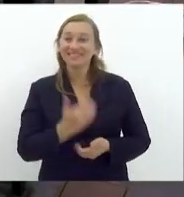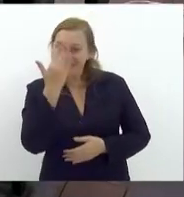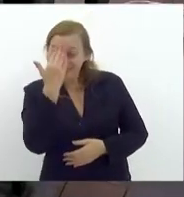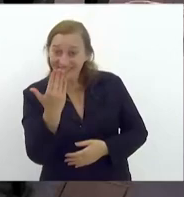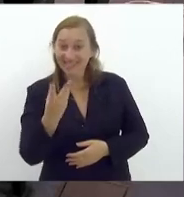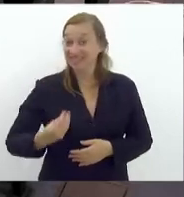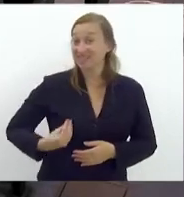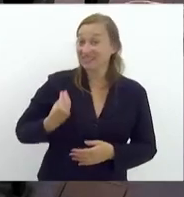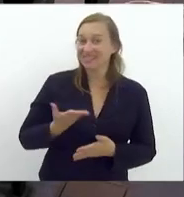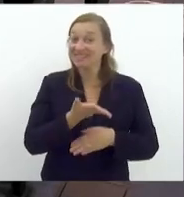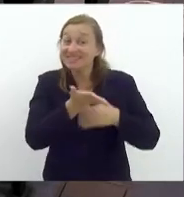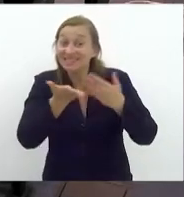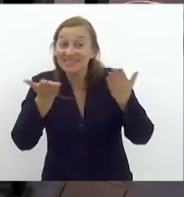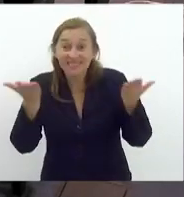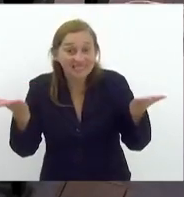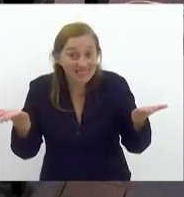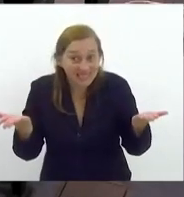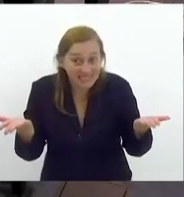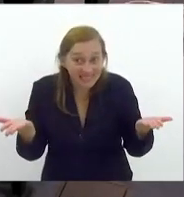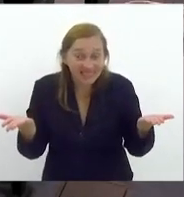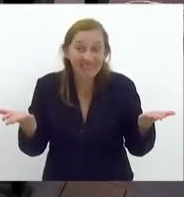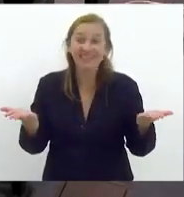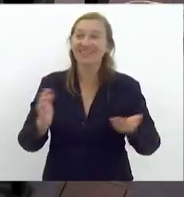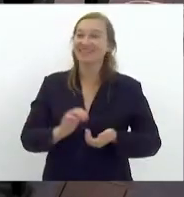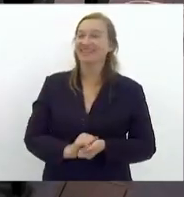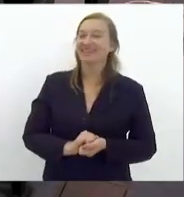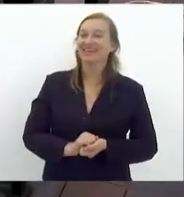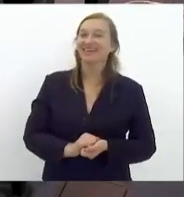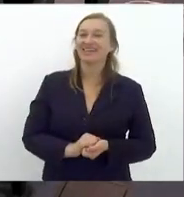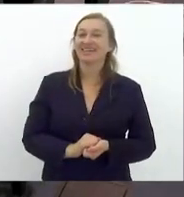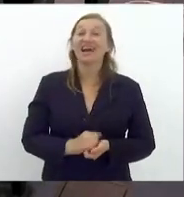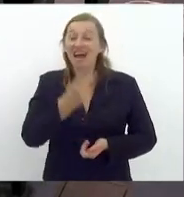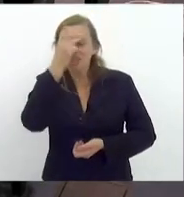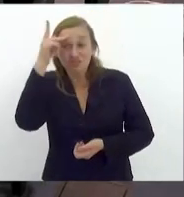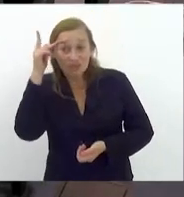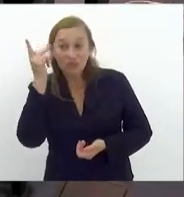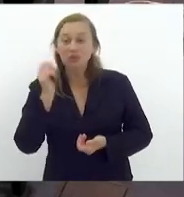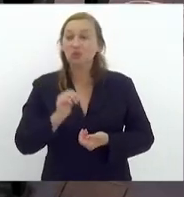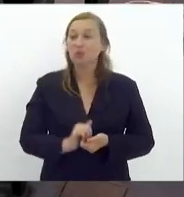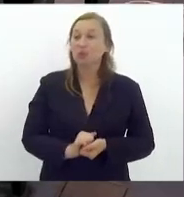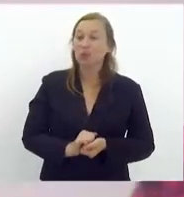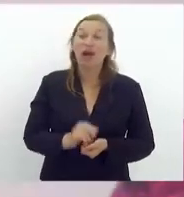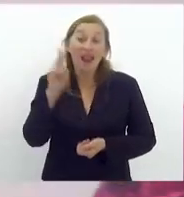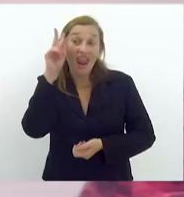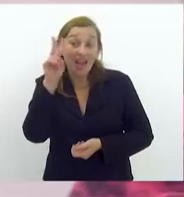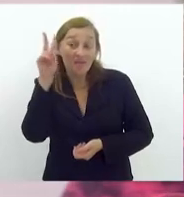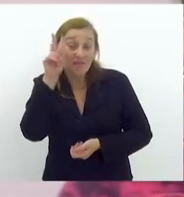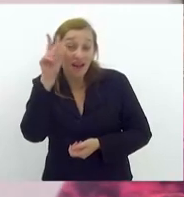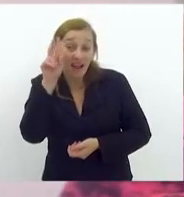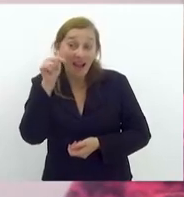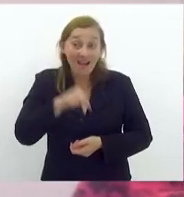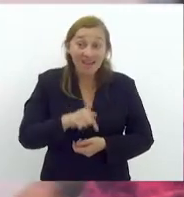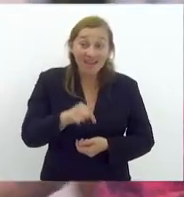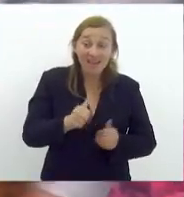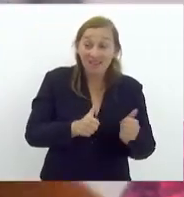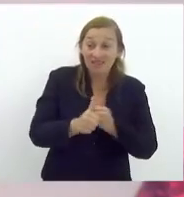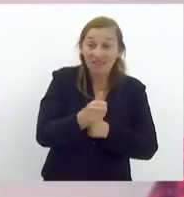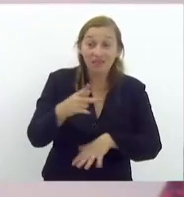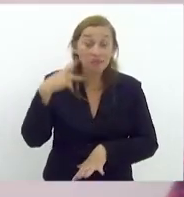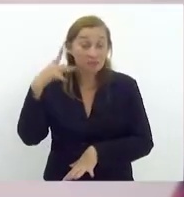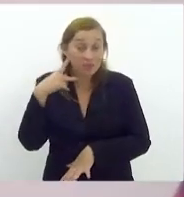agradecer a presença de todos e todos e todos aqui as pessoas que lembrar que essa frente